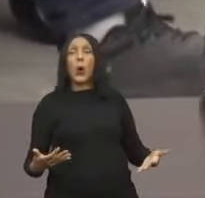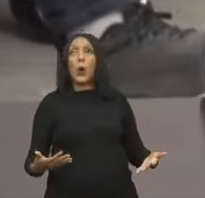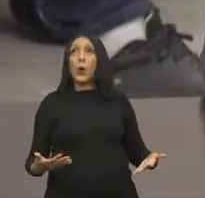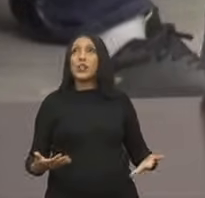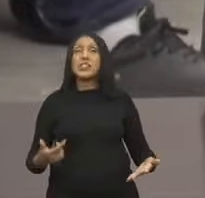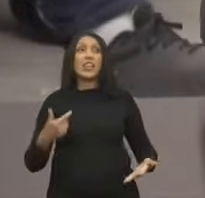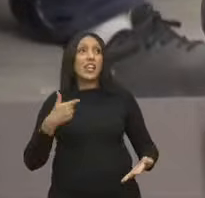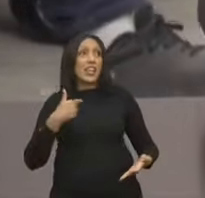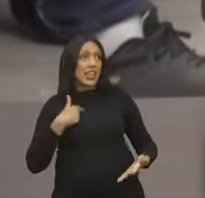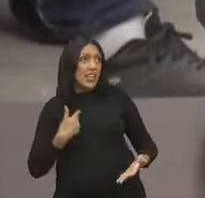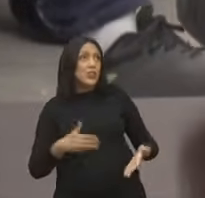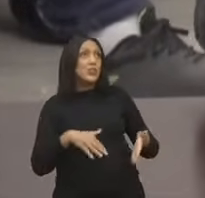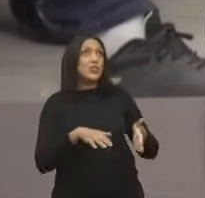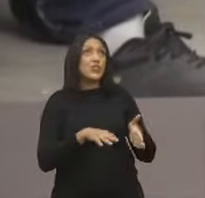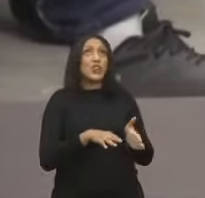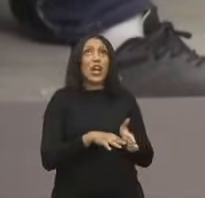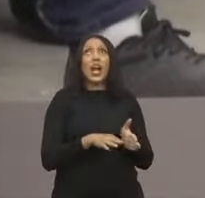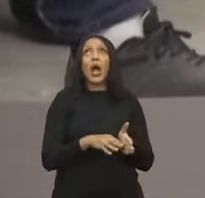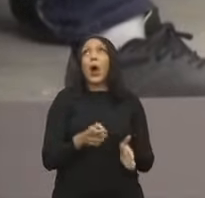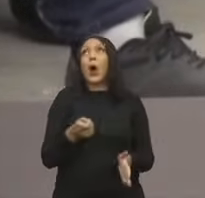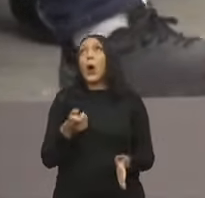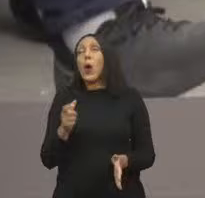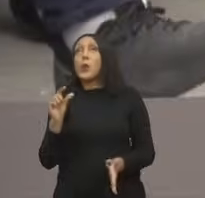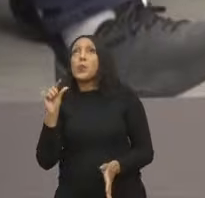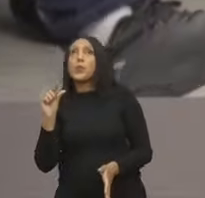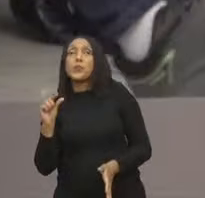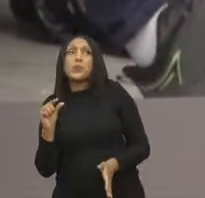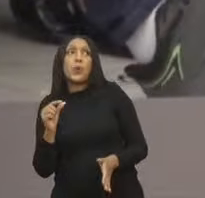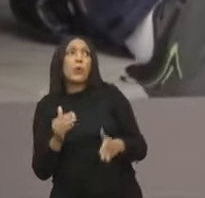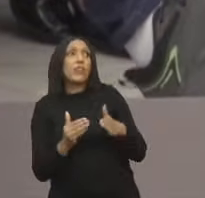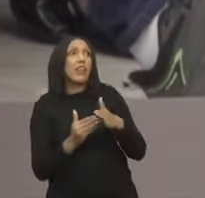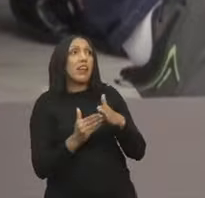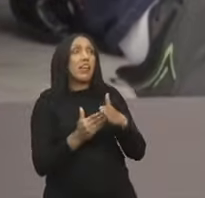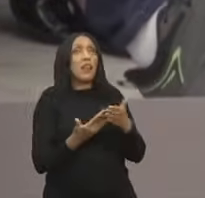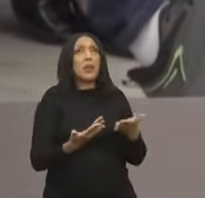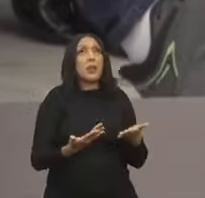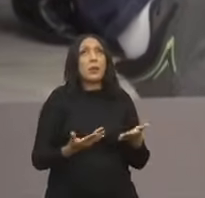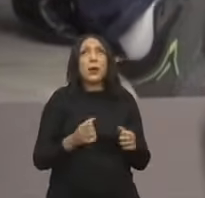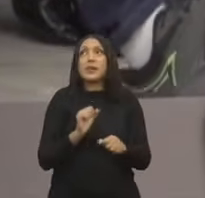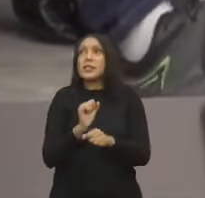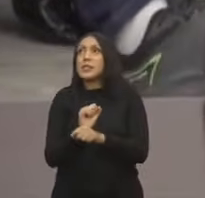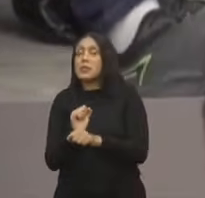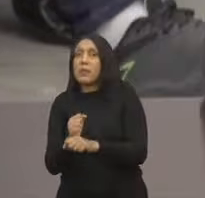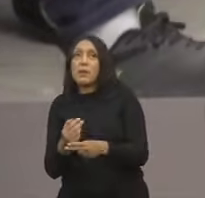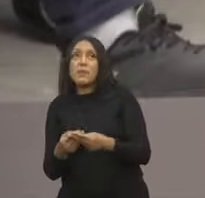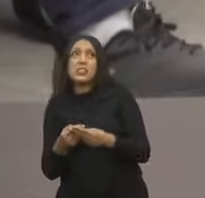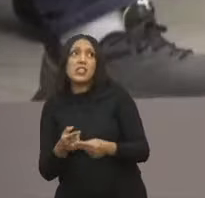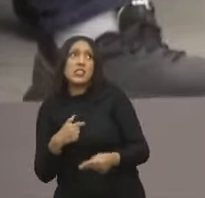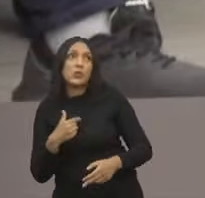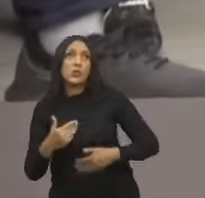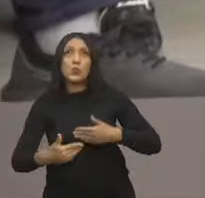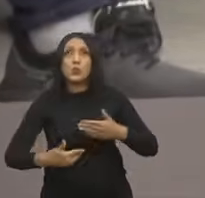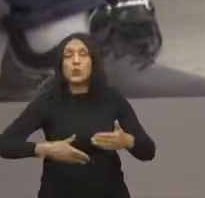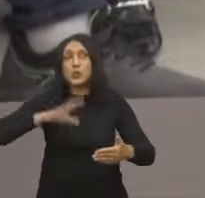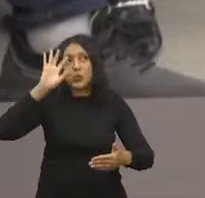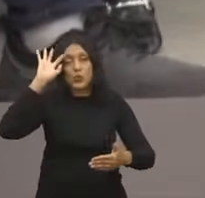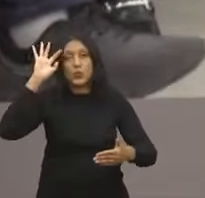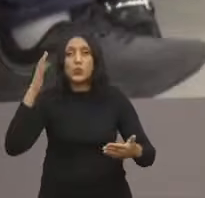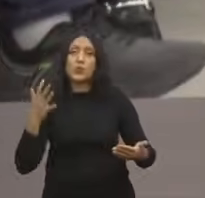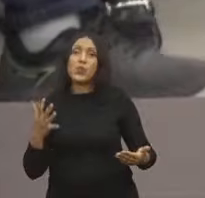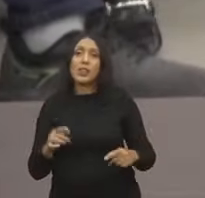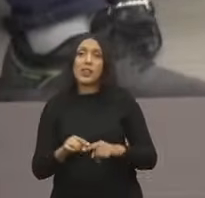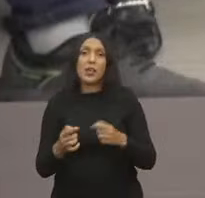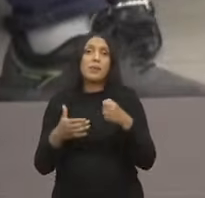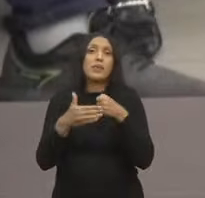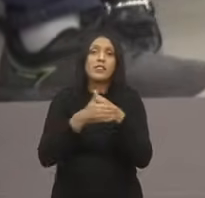assim, eu não preciso nem de oposição para o Isaías, porque o próprio prefeito tenta esconder ele em todas as entrevistas que a gente vê. Vamos tentar